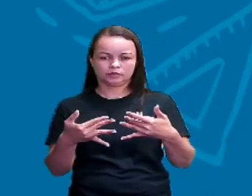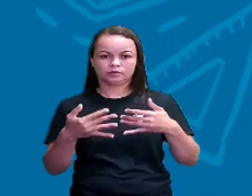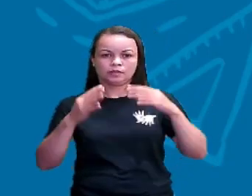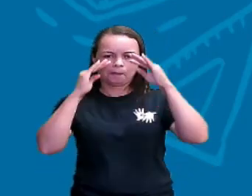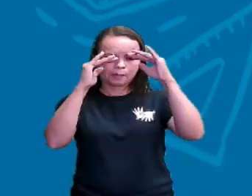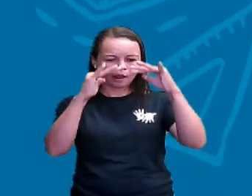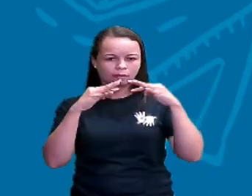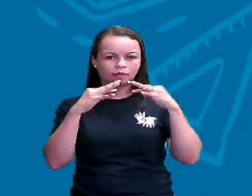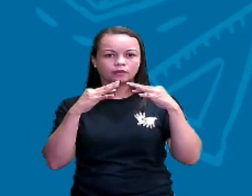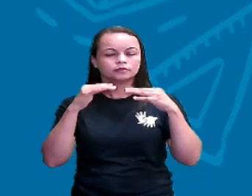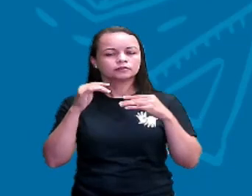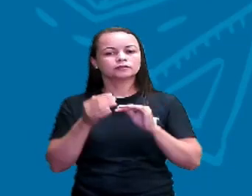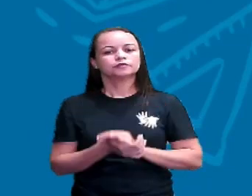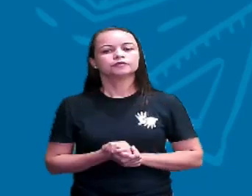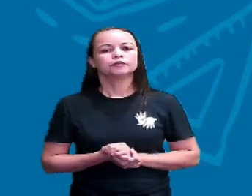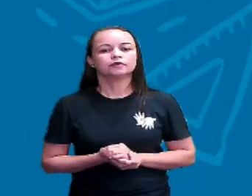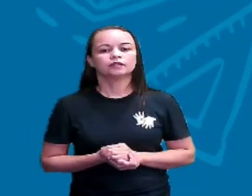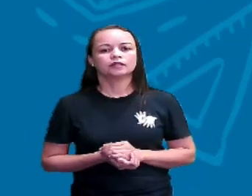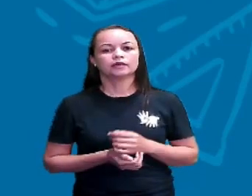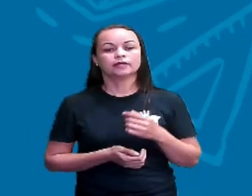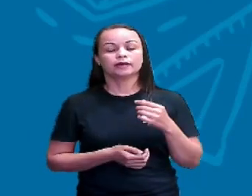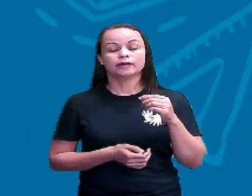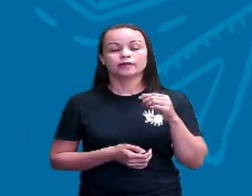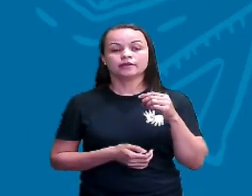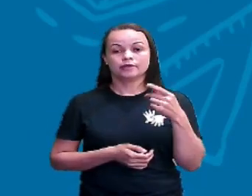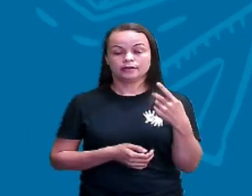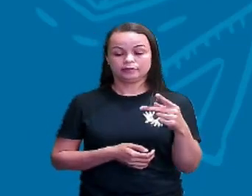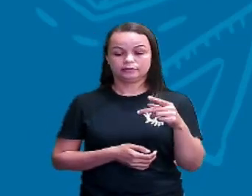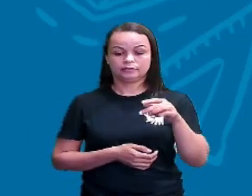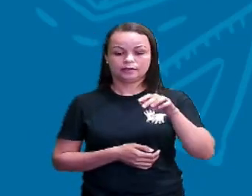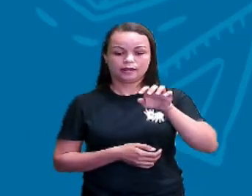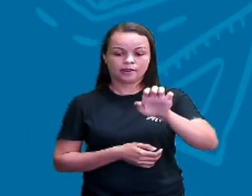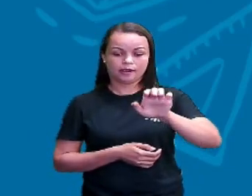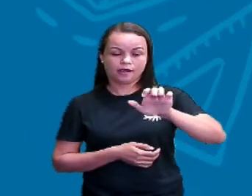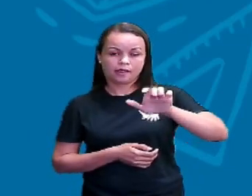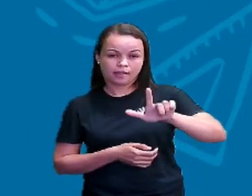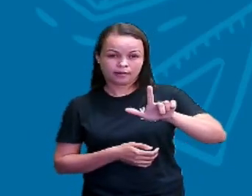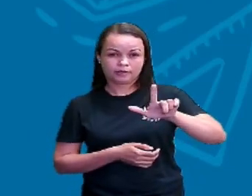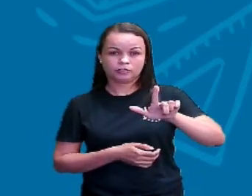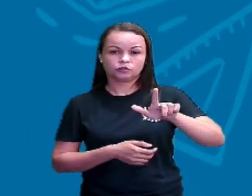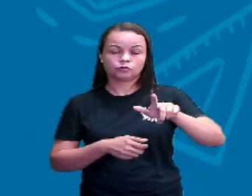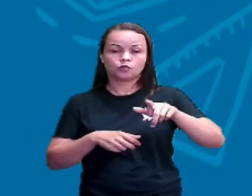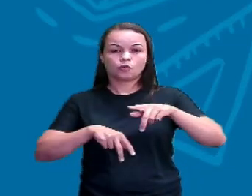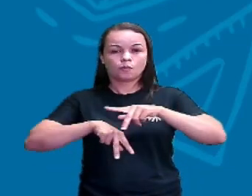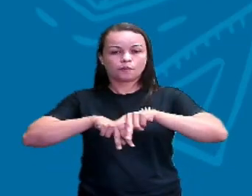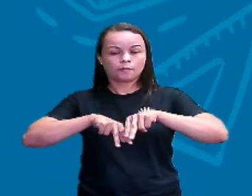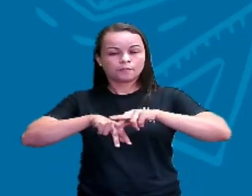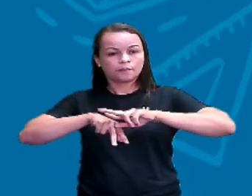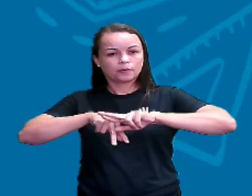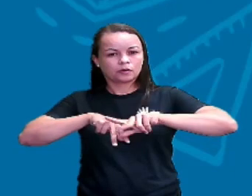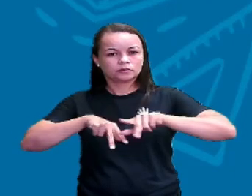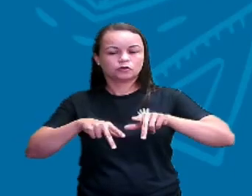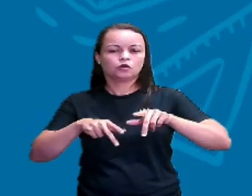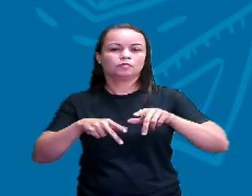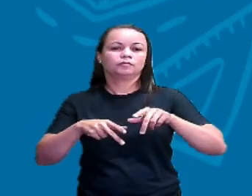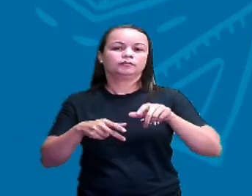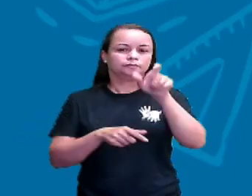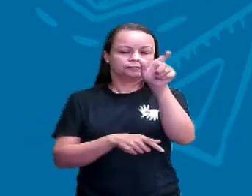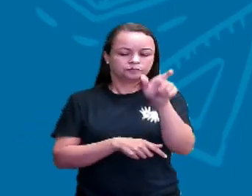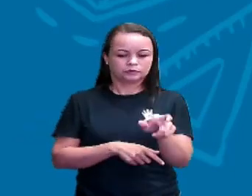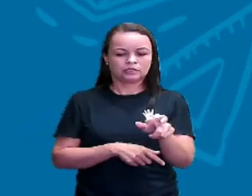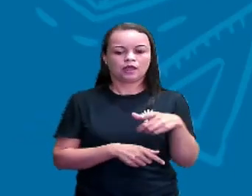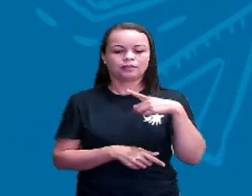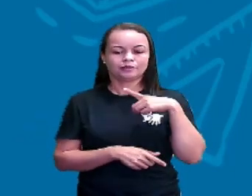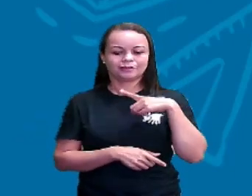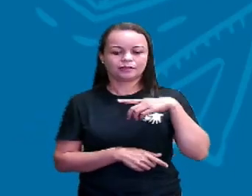bem atenção. Esse ele, do pronome sujeito, ele tem um acento agudo em cima do